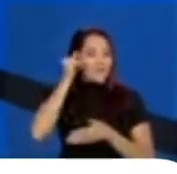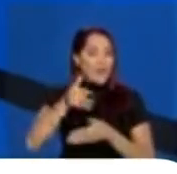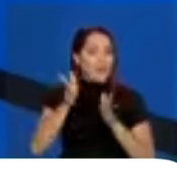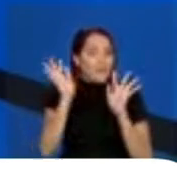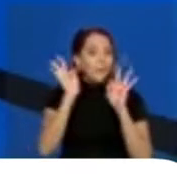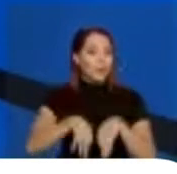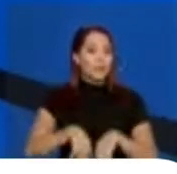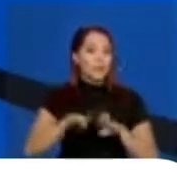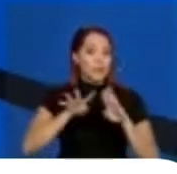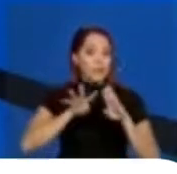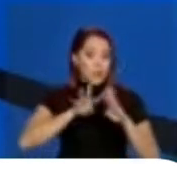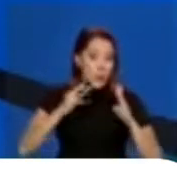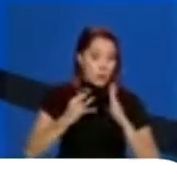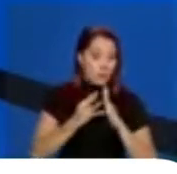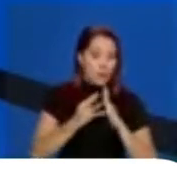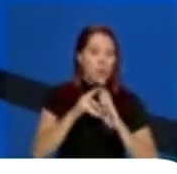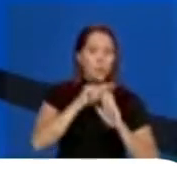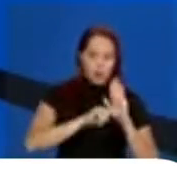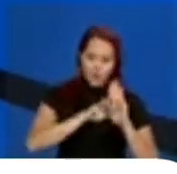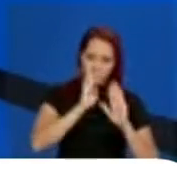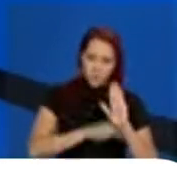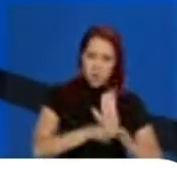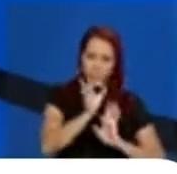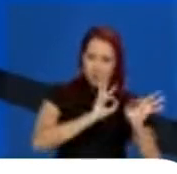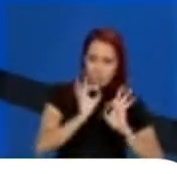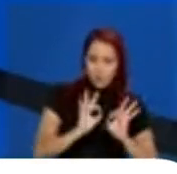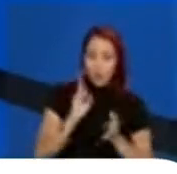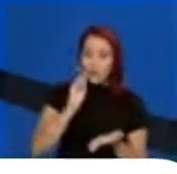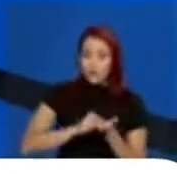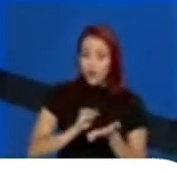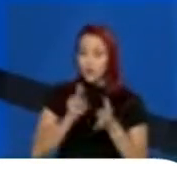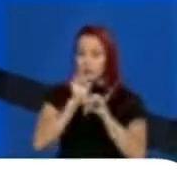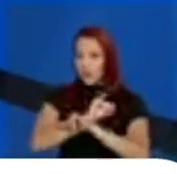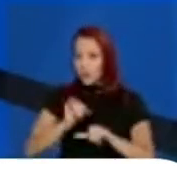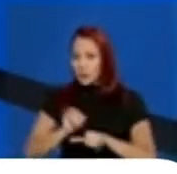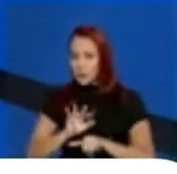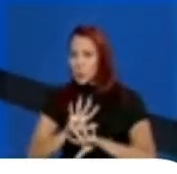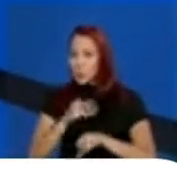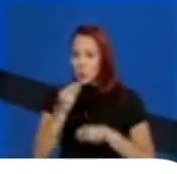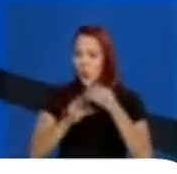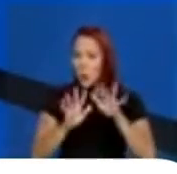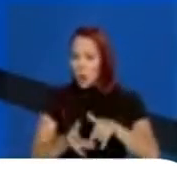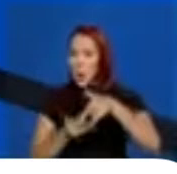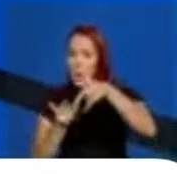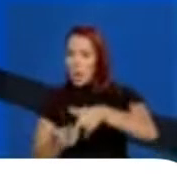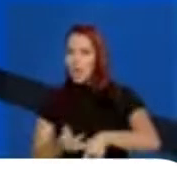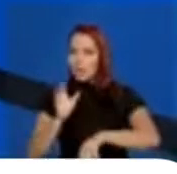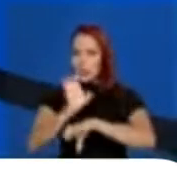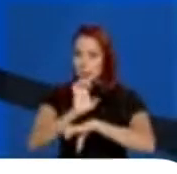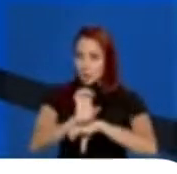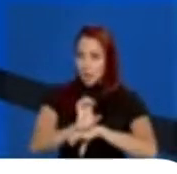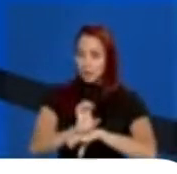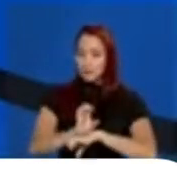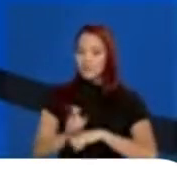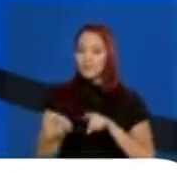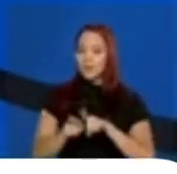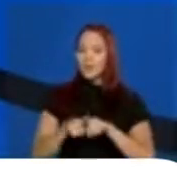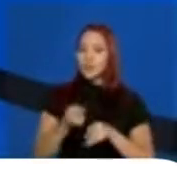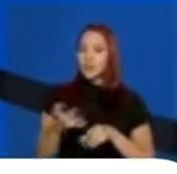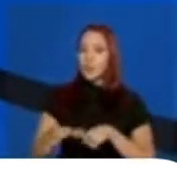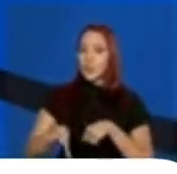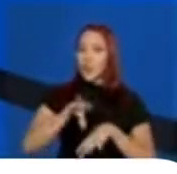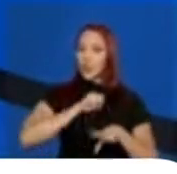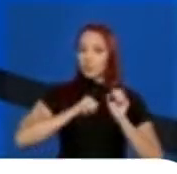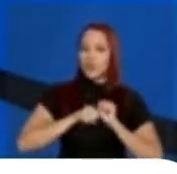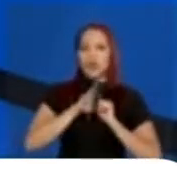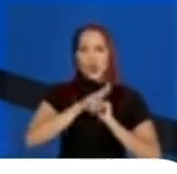O programa já está elaborado, faltam informações sobre ocupação de leitos nos estados e também sobre contaminação. Não